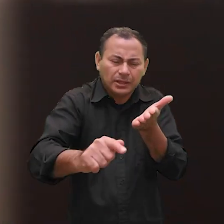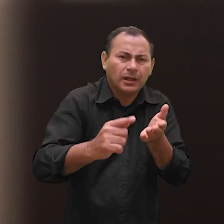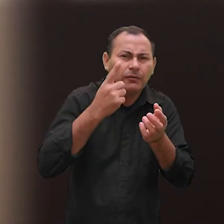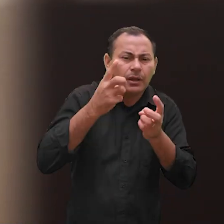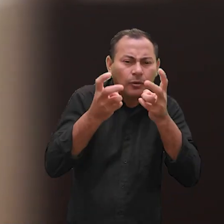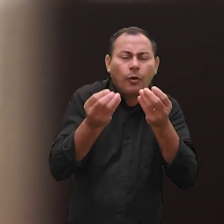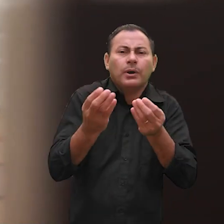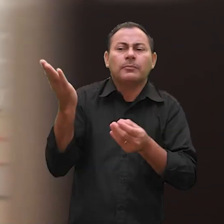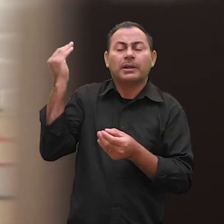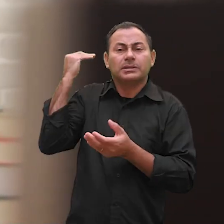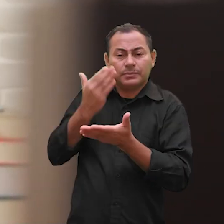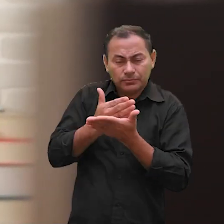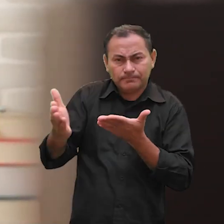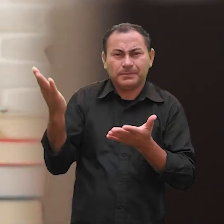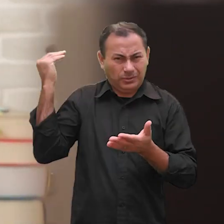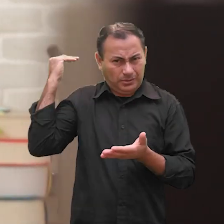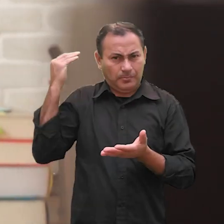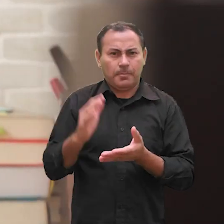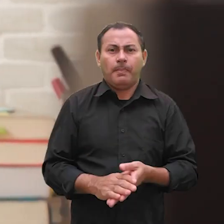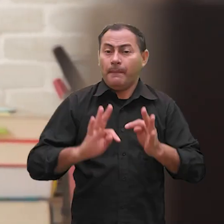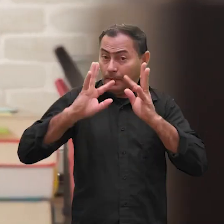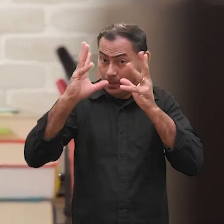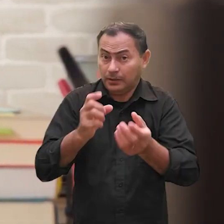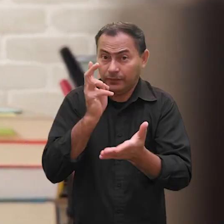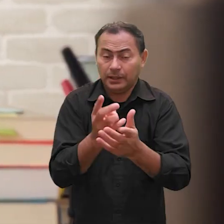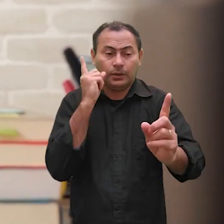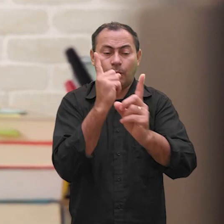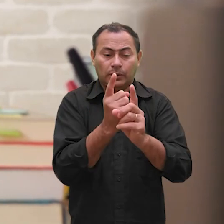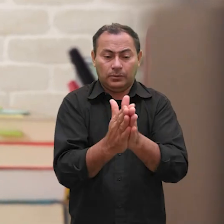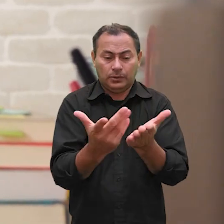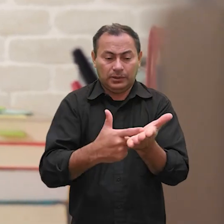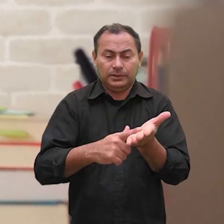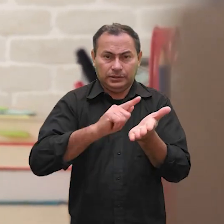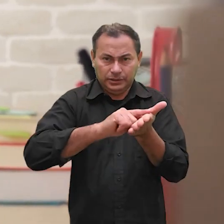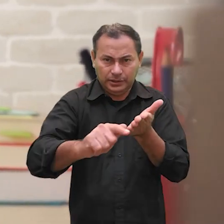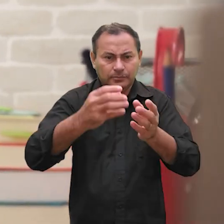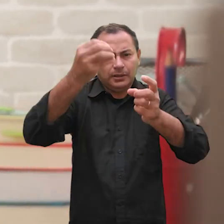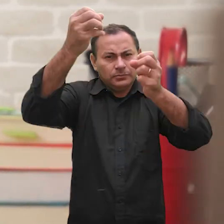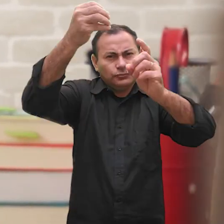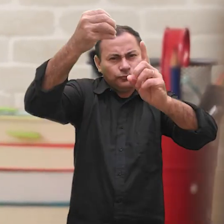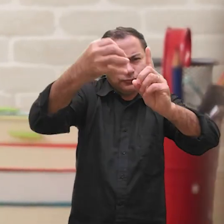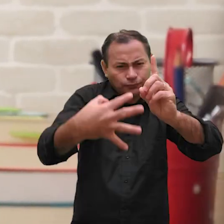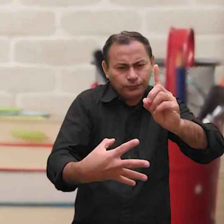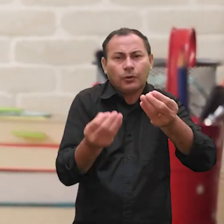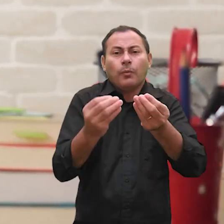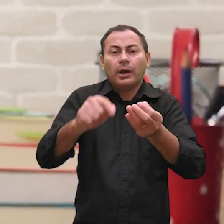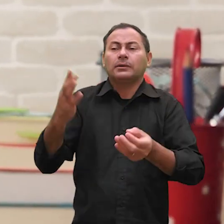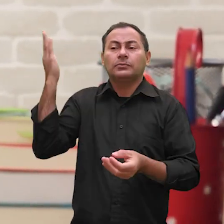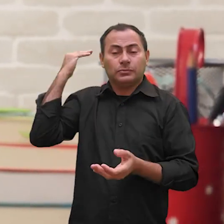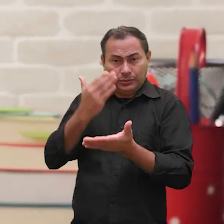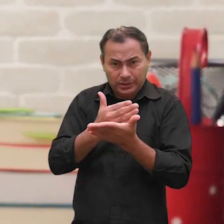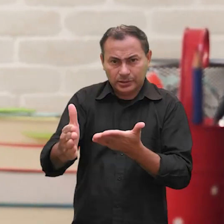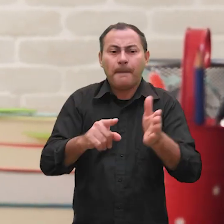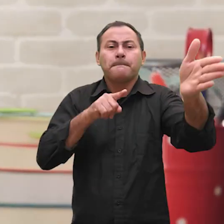procure observar as coisas como elas eram no princípio. Toda vez que você encontrar o livro de Gênesis descrevendo alguma coisa como ela